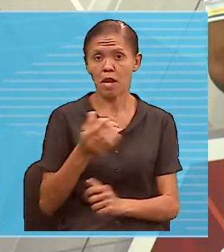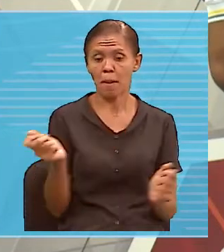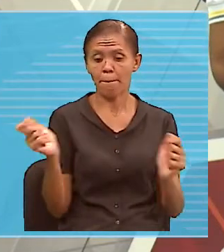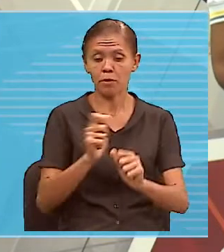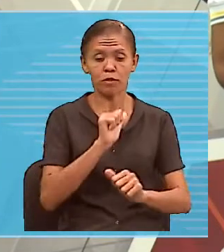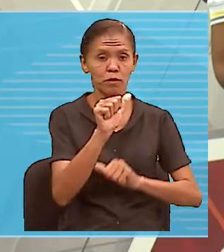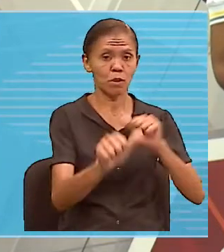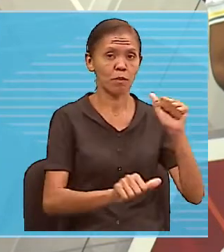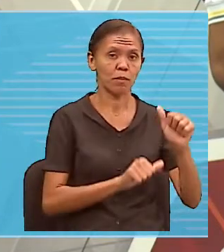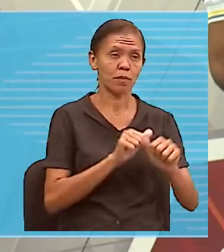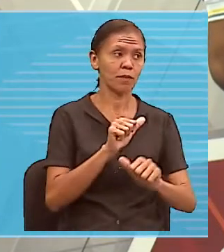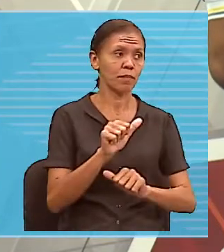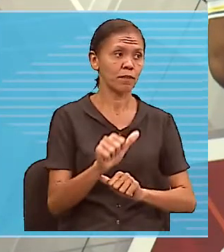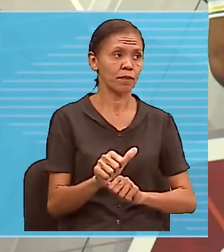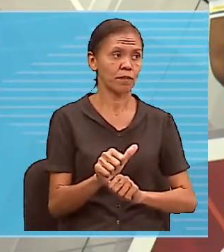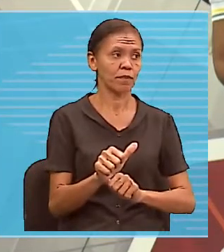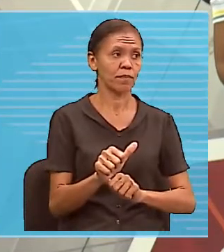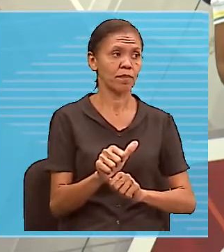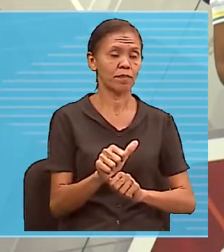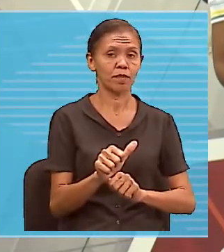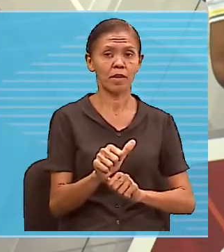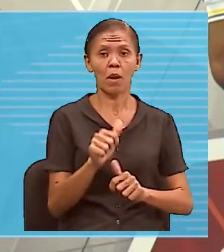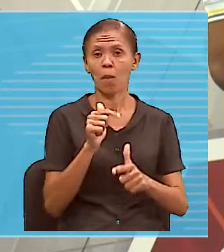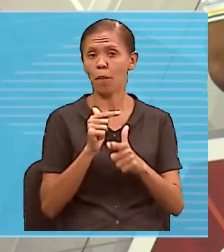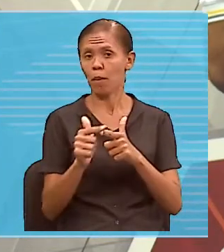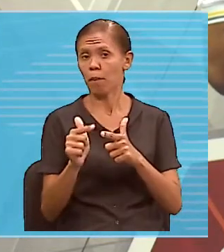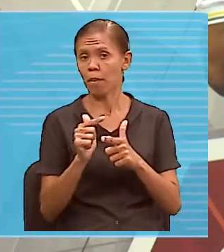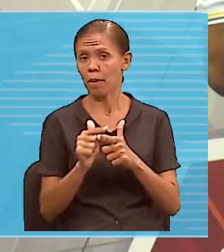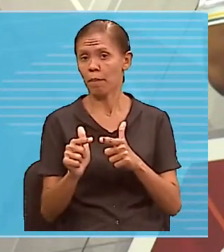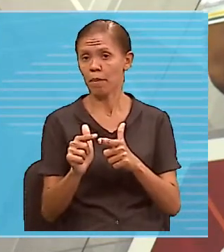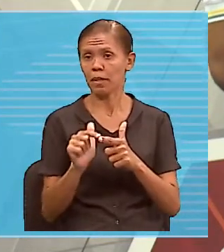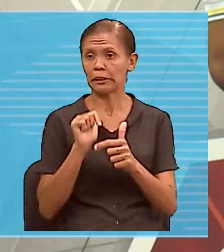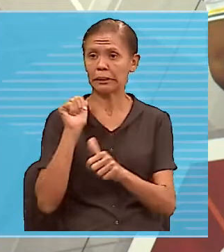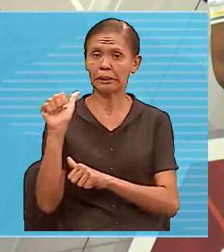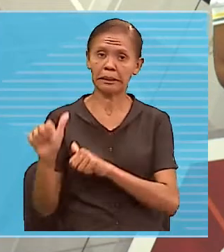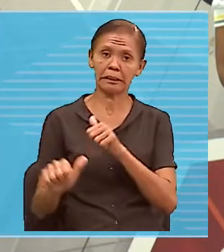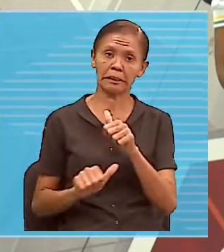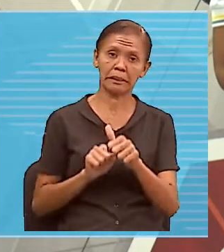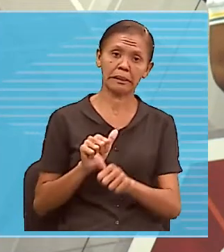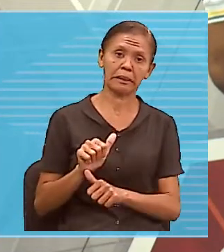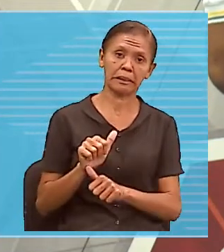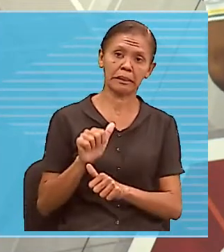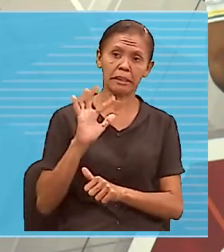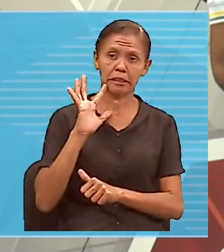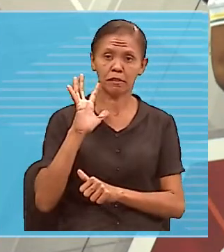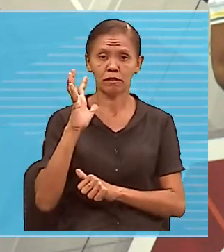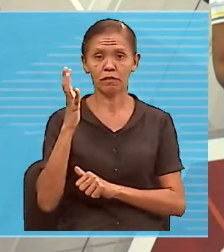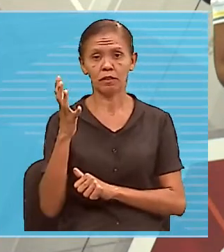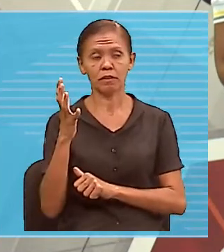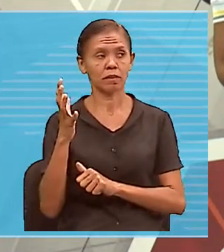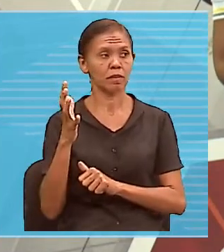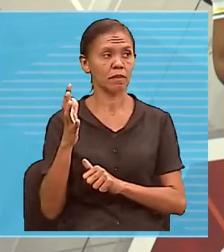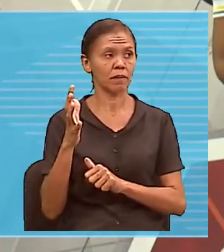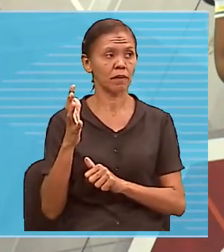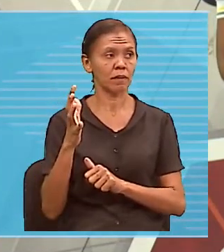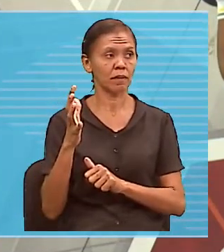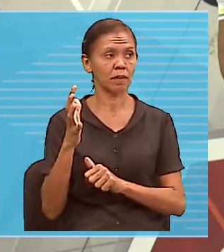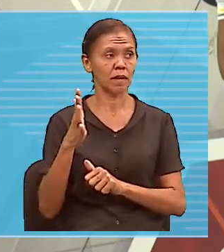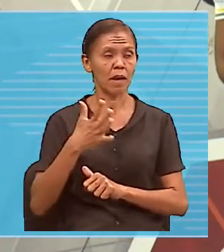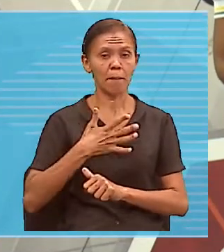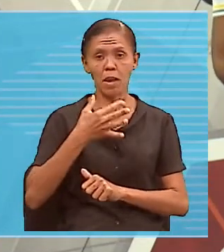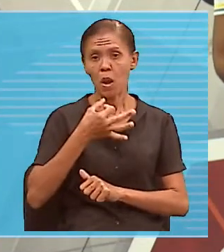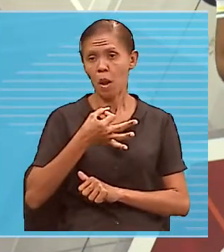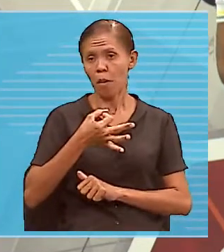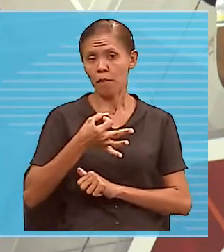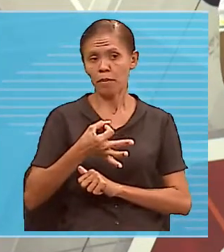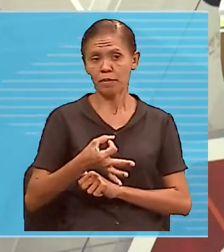sim uma situação ser transformada, mudada. A minha opinião, sim, eu vejo que eu me